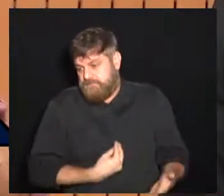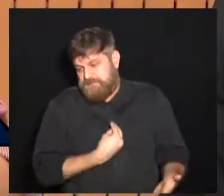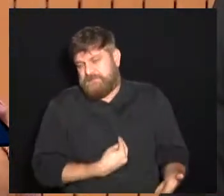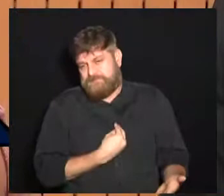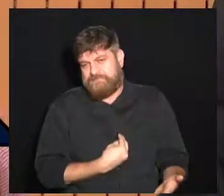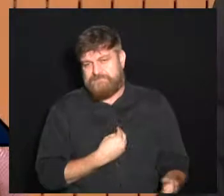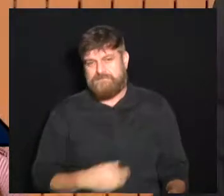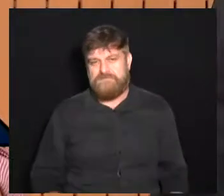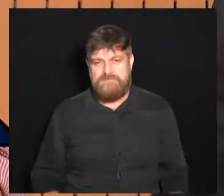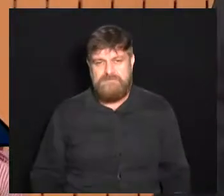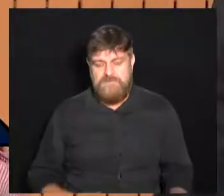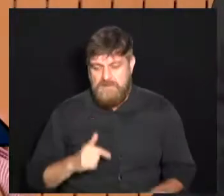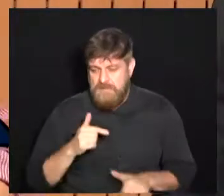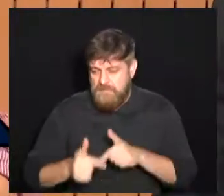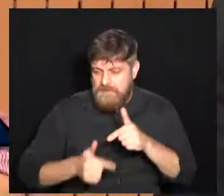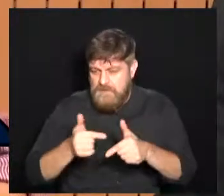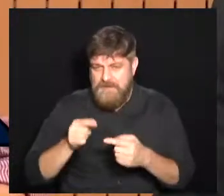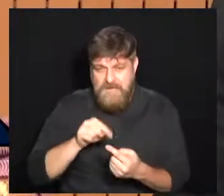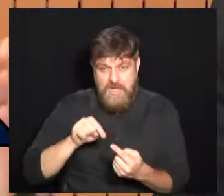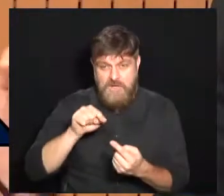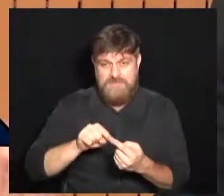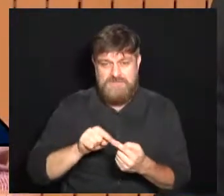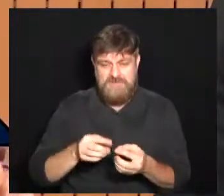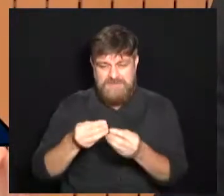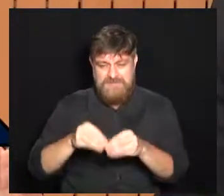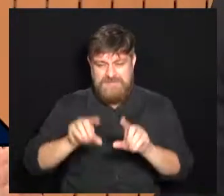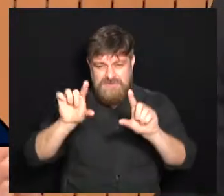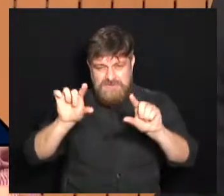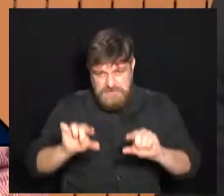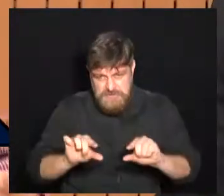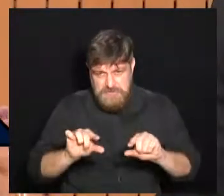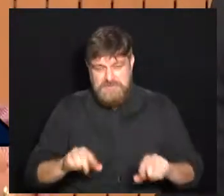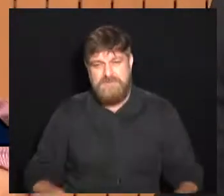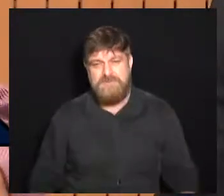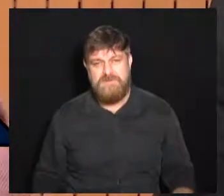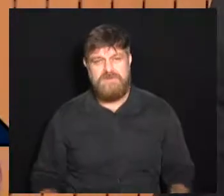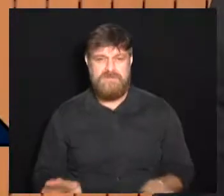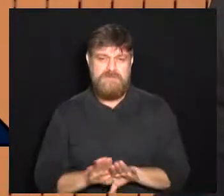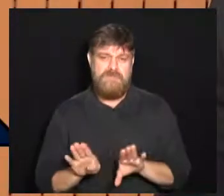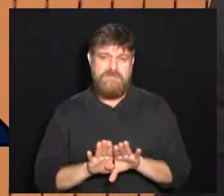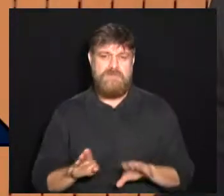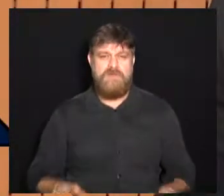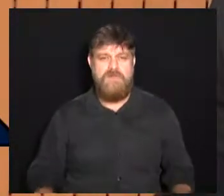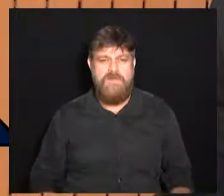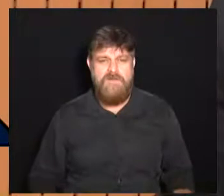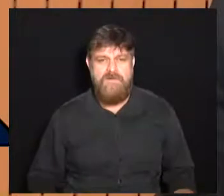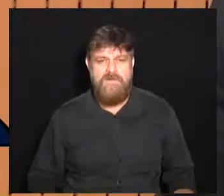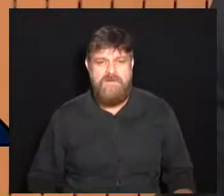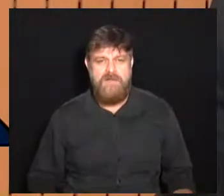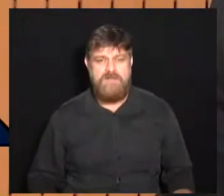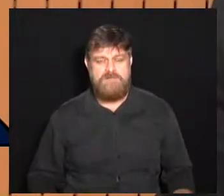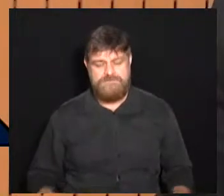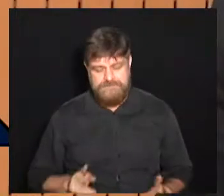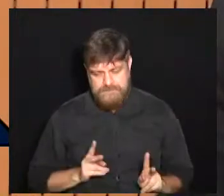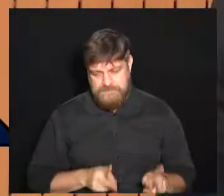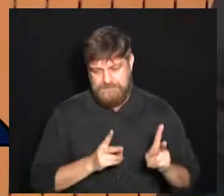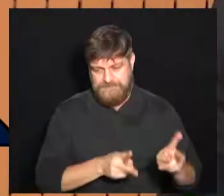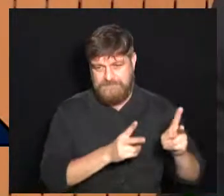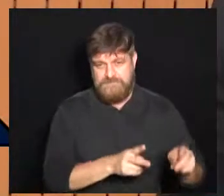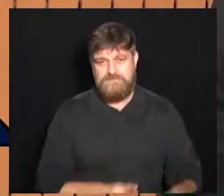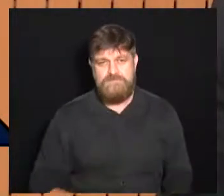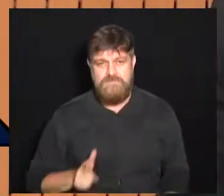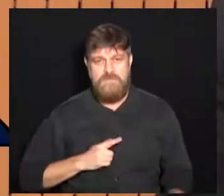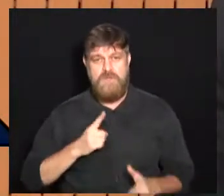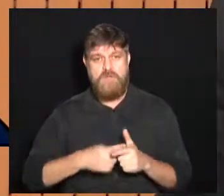Mas nós estamos tentando trabalhar para diminuir esse prejuízo e dar consequência, resolver